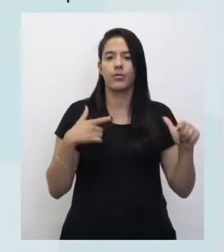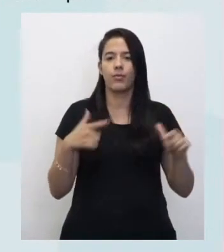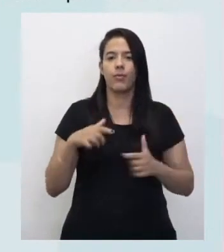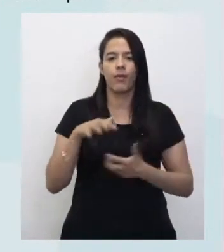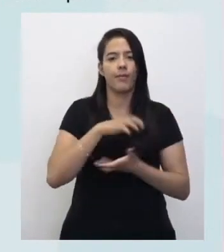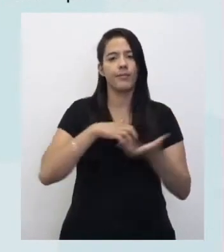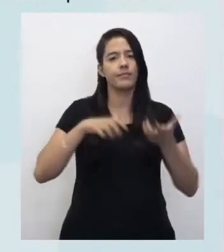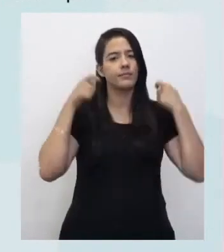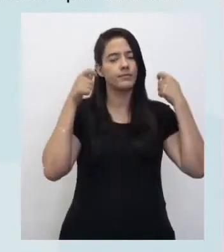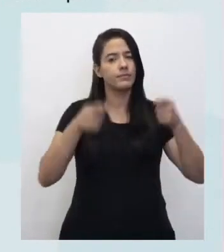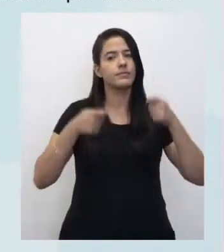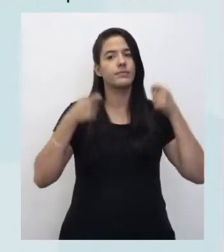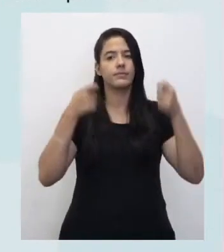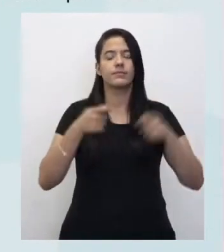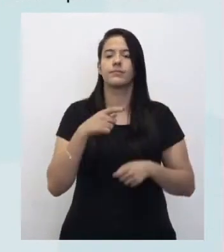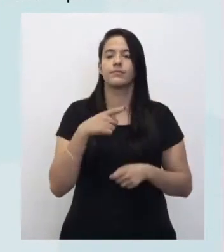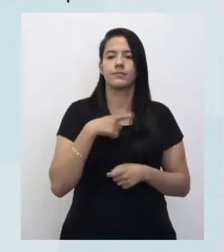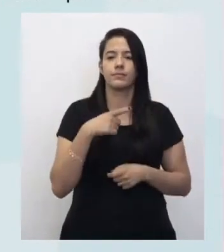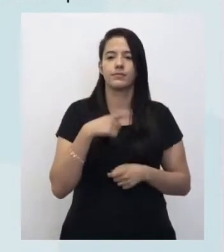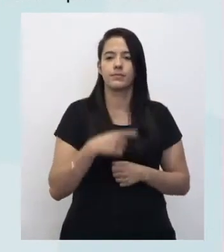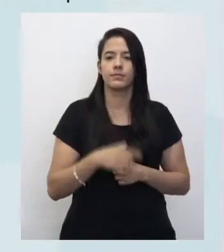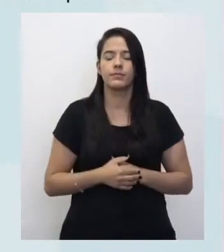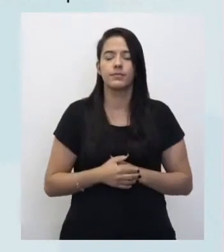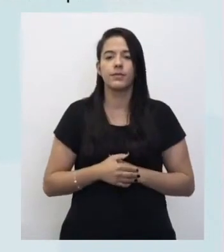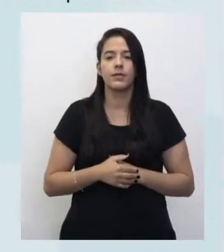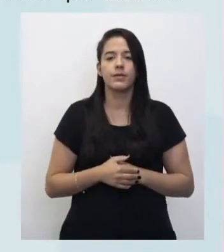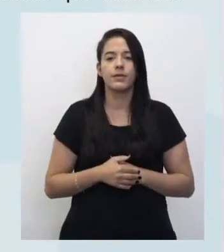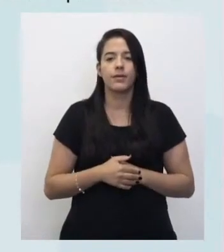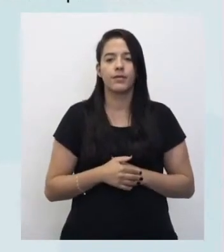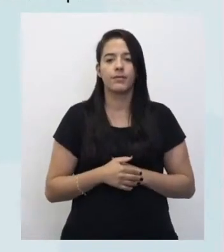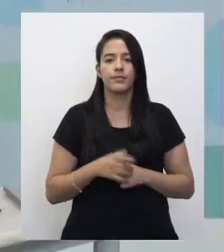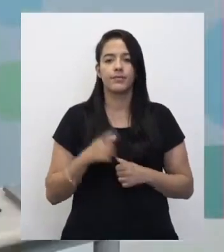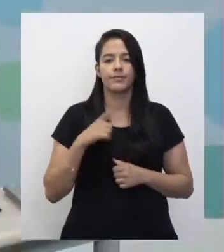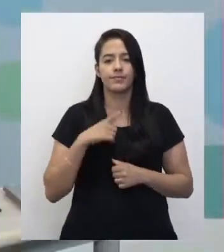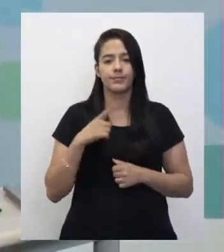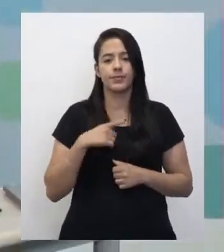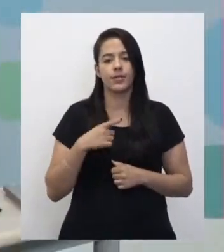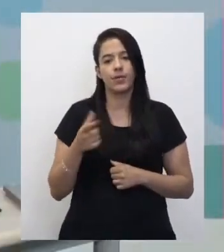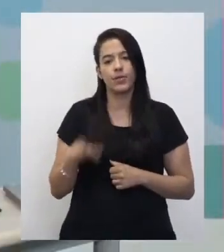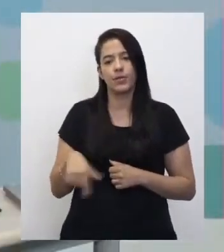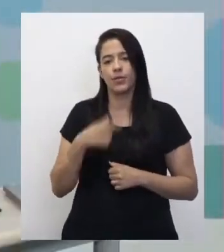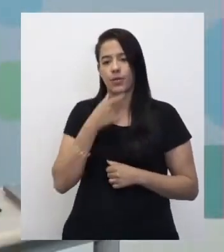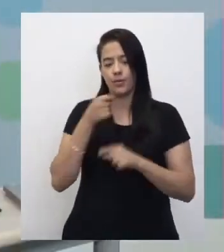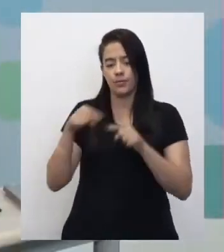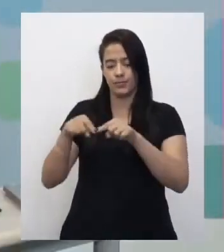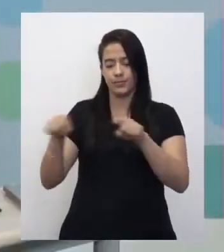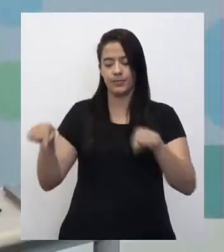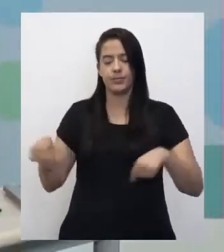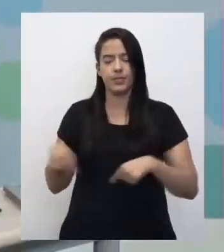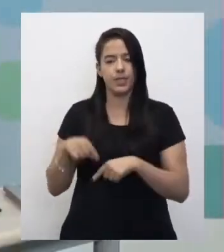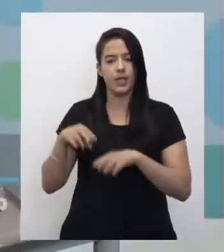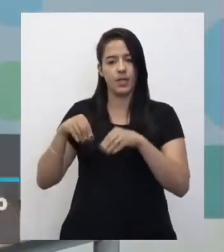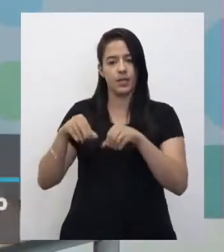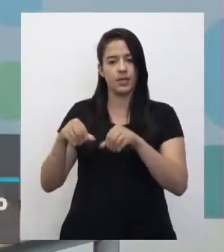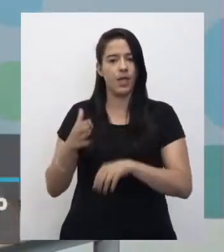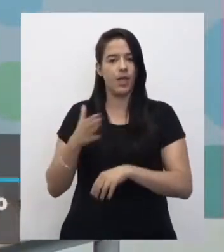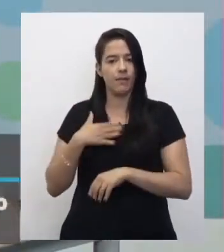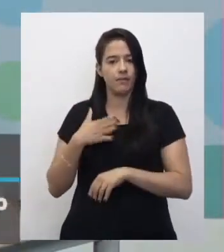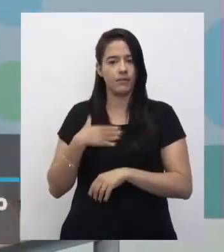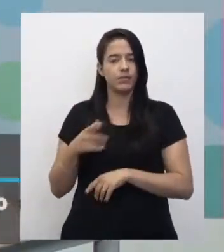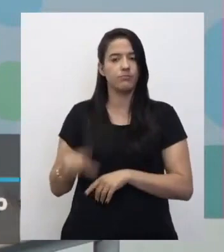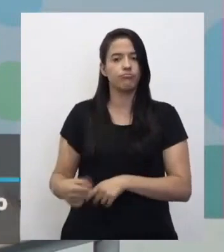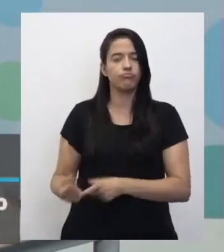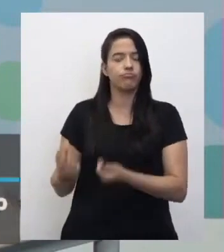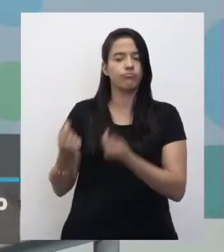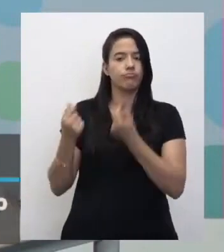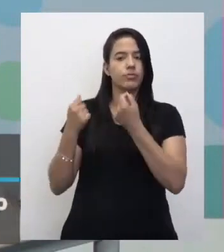rebeliões. Então, a arbitrariedade, por exemplo, era um nobre, que era o dono da terra, obrigar os burgueses a construir ou